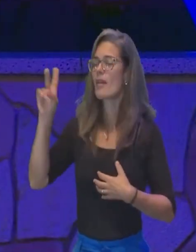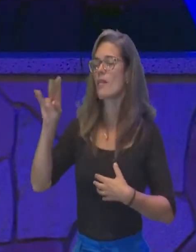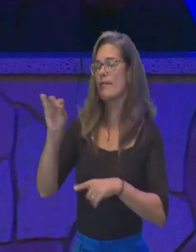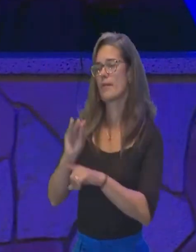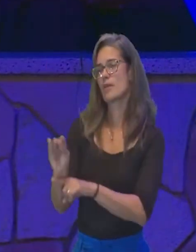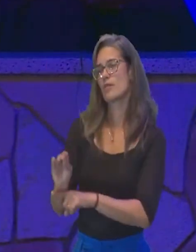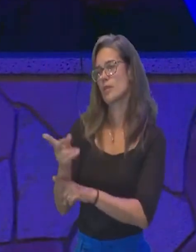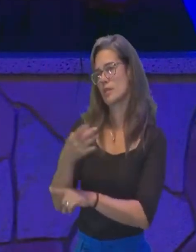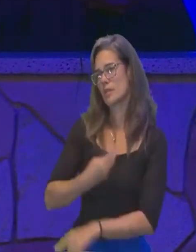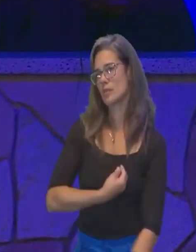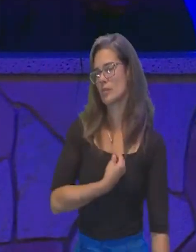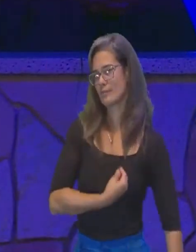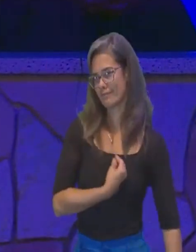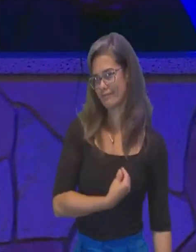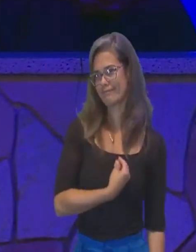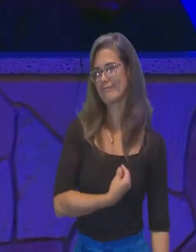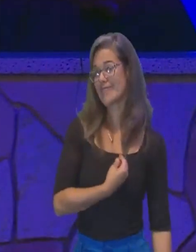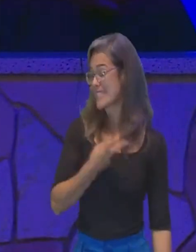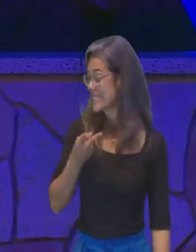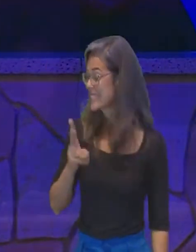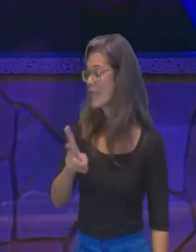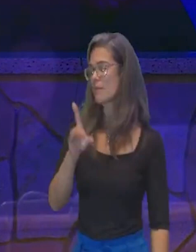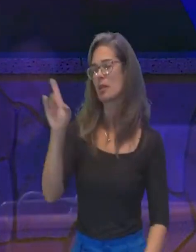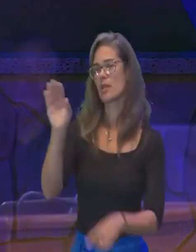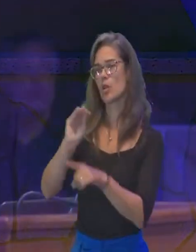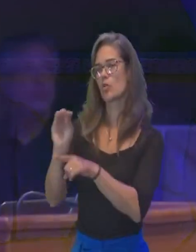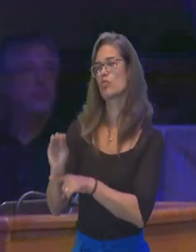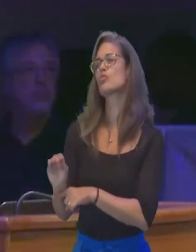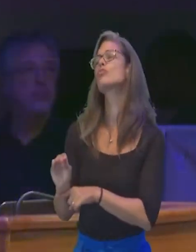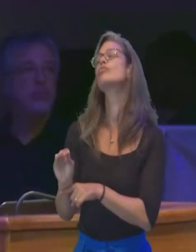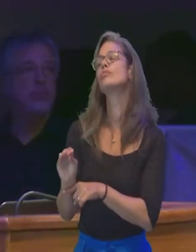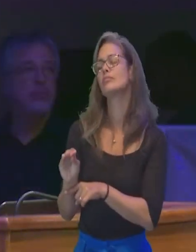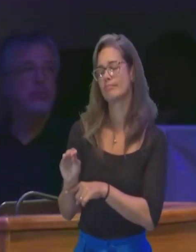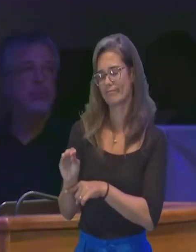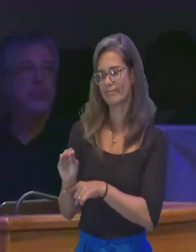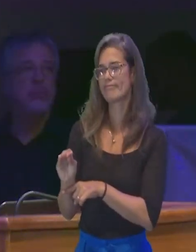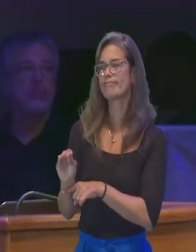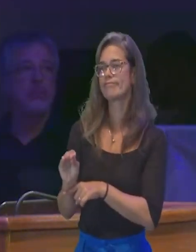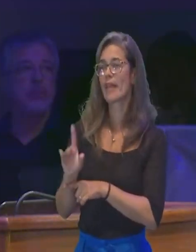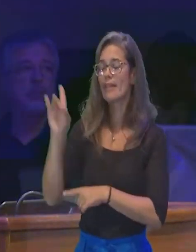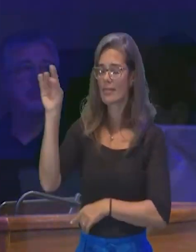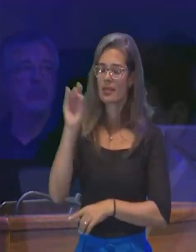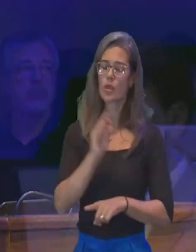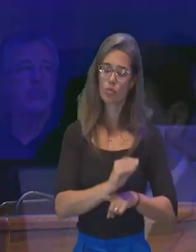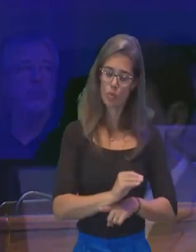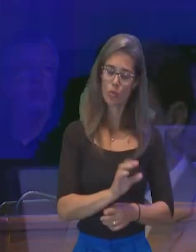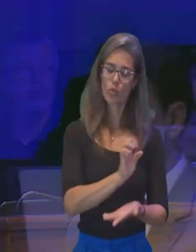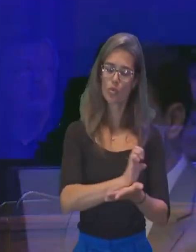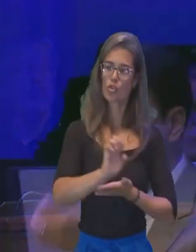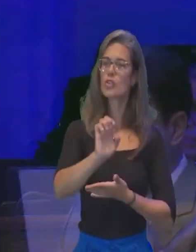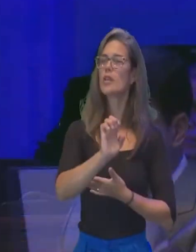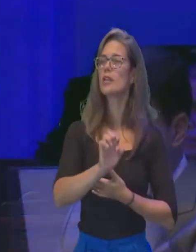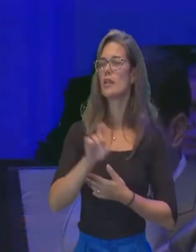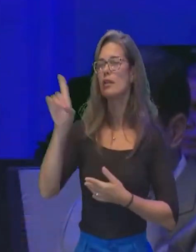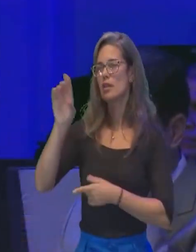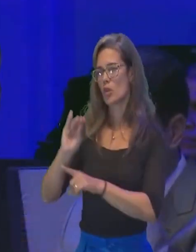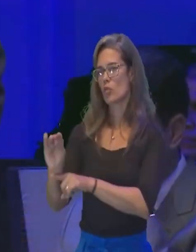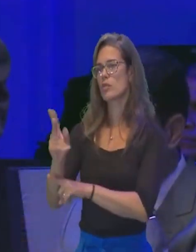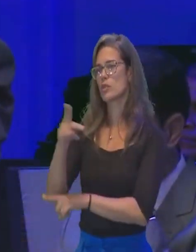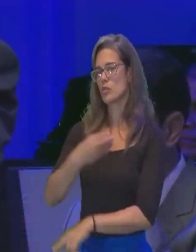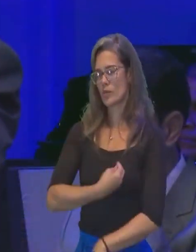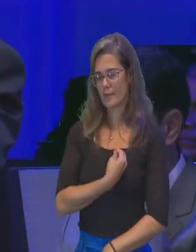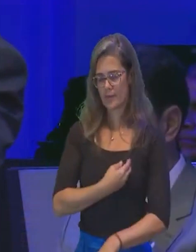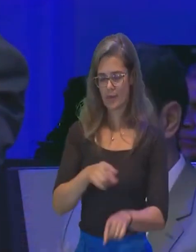pão, água e descanso para o seu profeta, e é isso que ele fará por mim e por você.